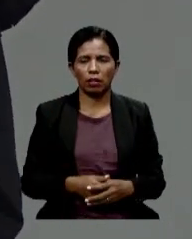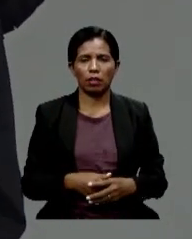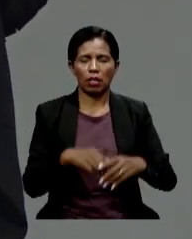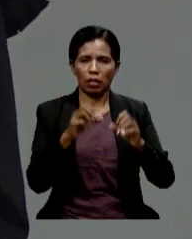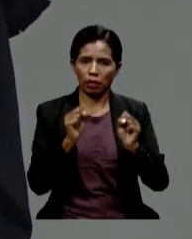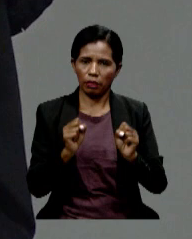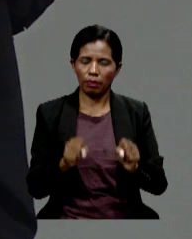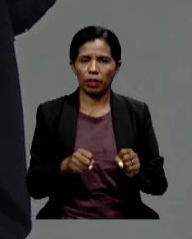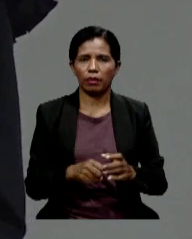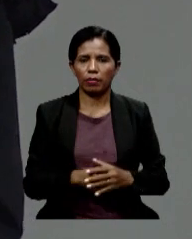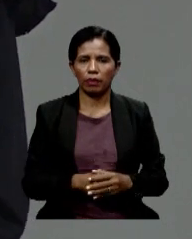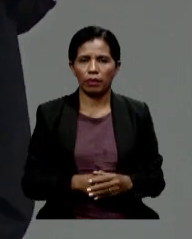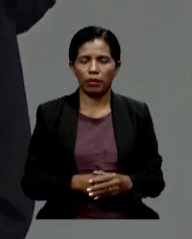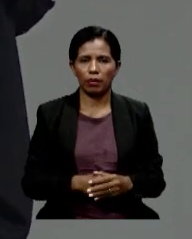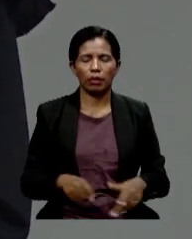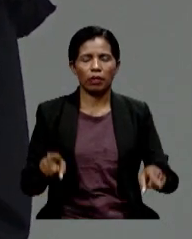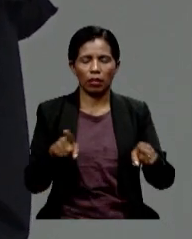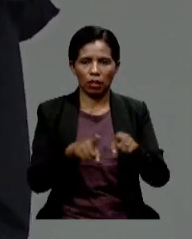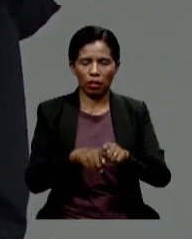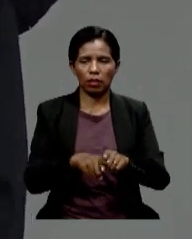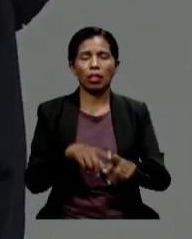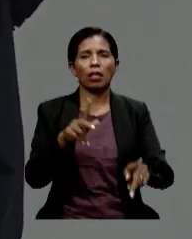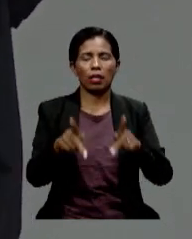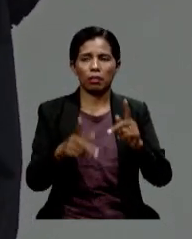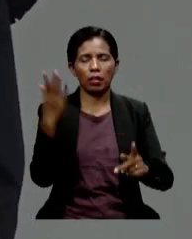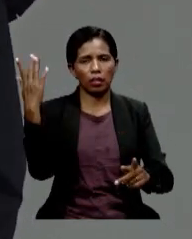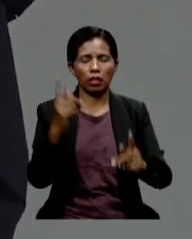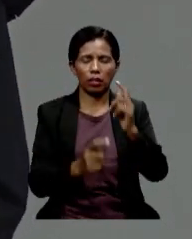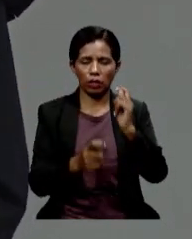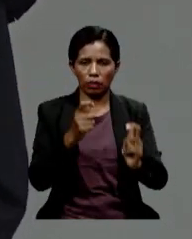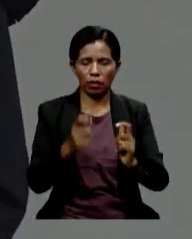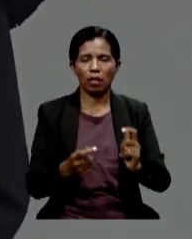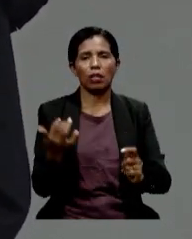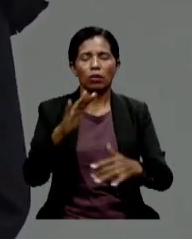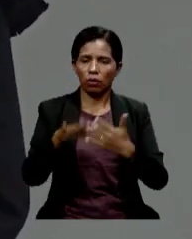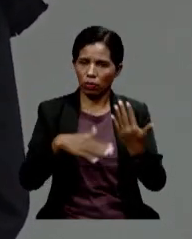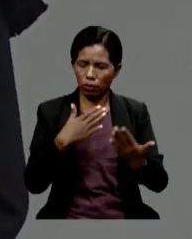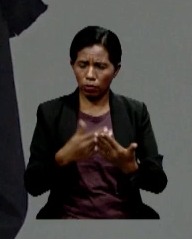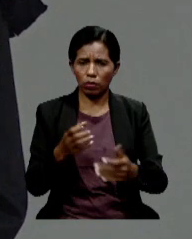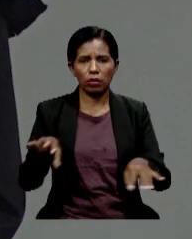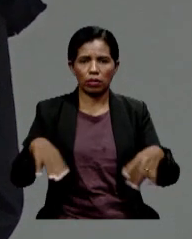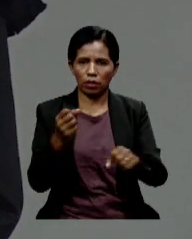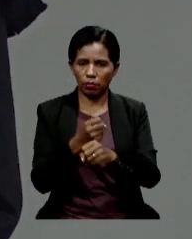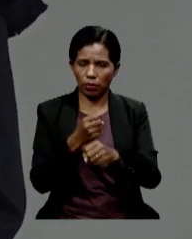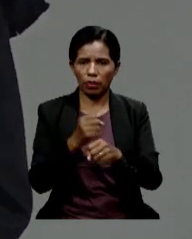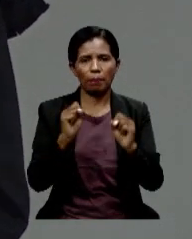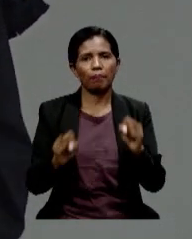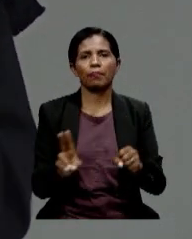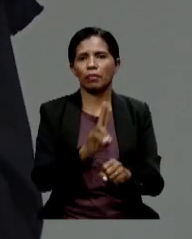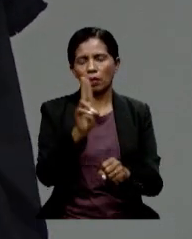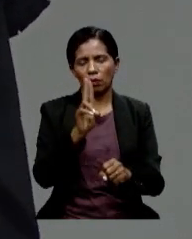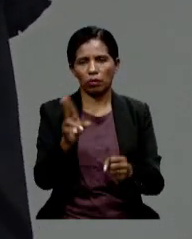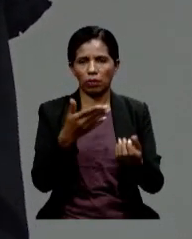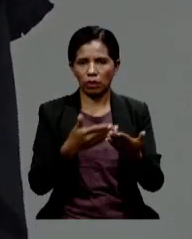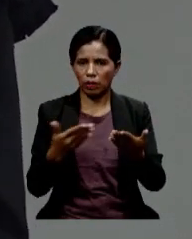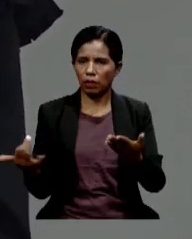bele, no dar gestor e a Tribunal Judicial Primeira Estanciera, halo esforço, bele usa equipamento, se